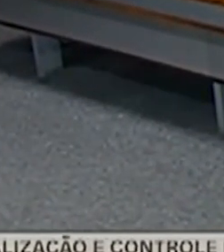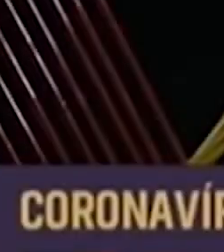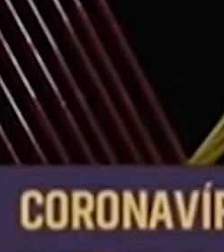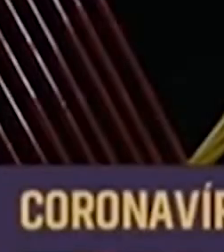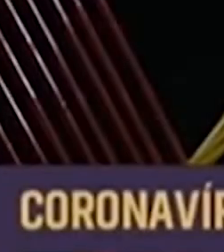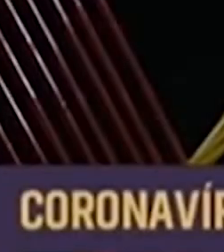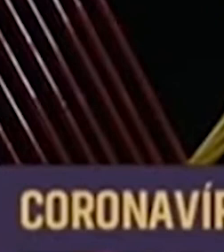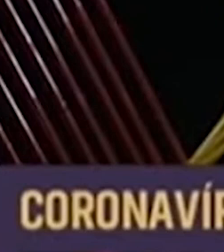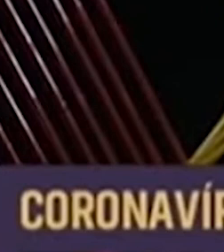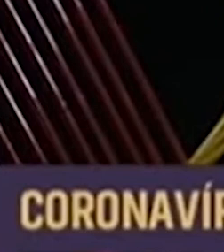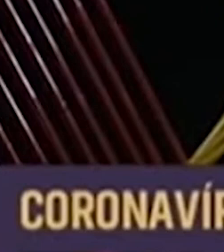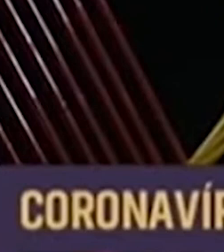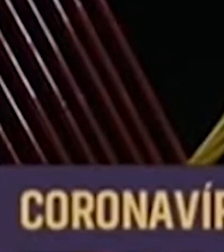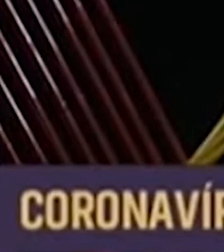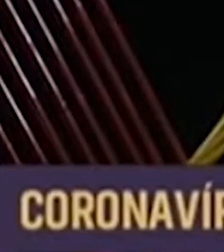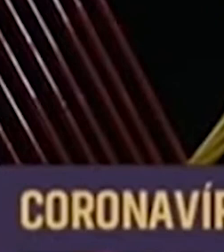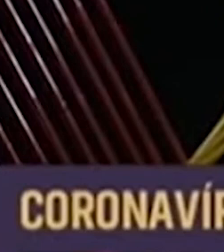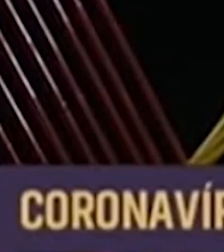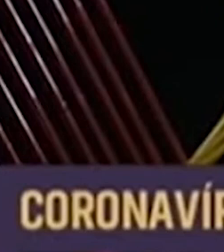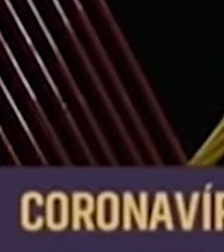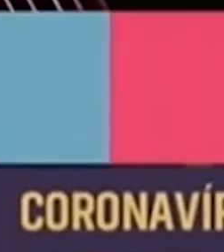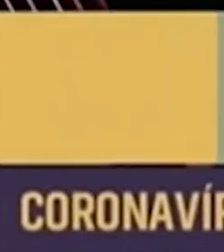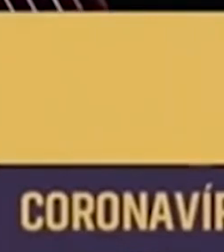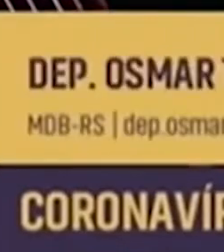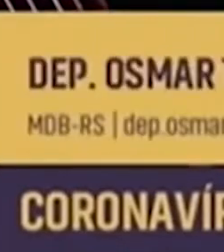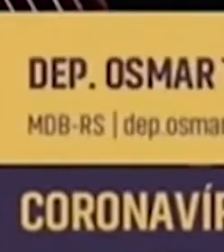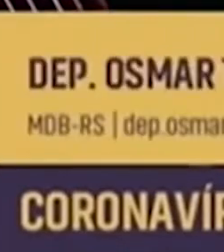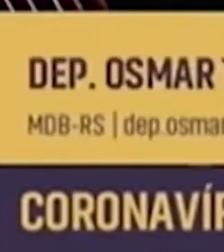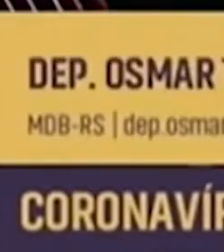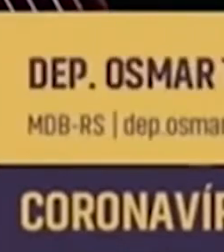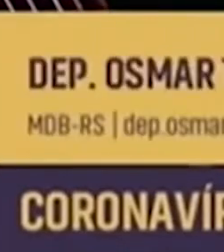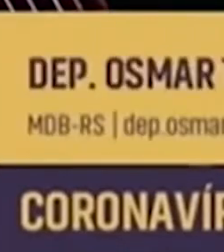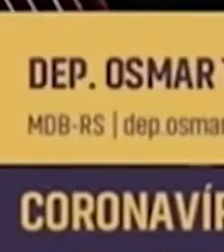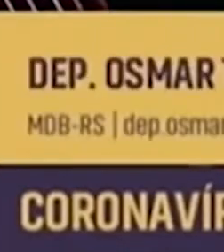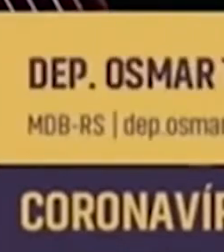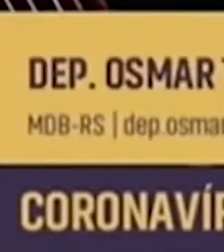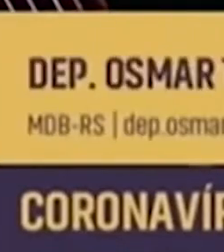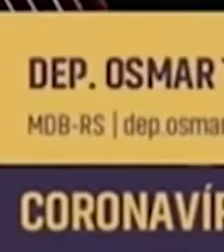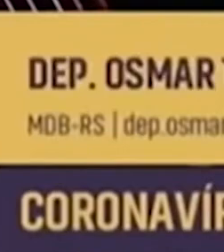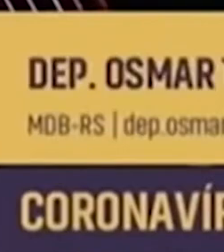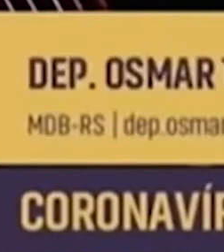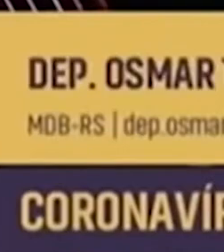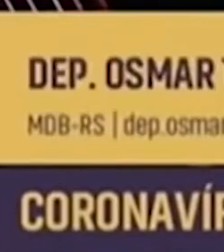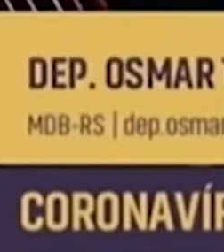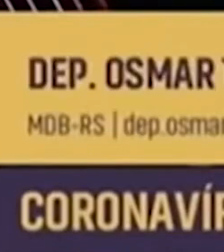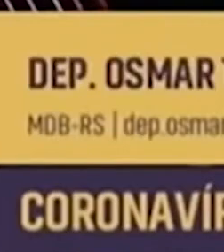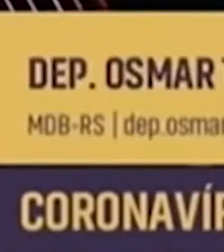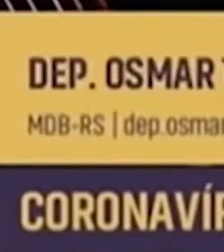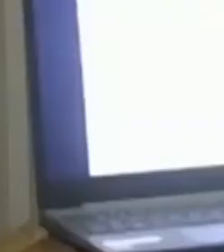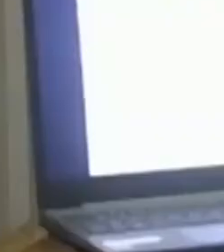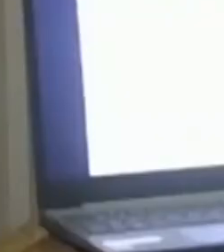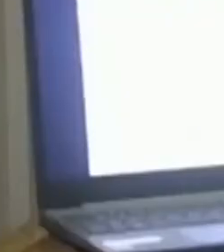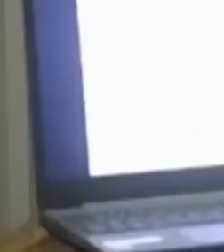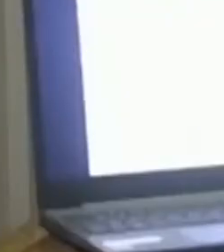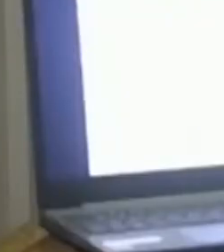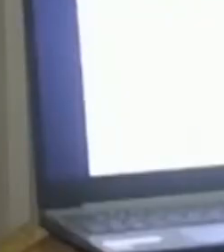Esta epidemia, na minha opinião, vai ser menor e com muito menos dano para a população que a epidemia do H1N1, por exemplo.